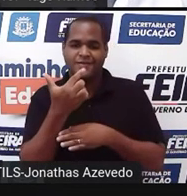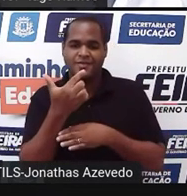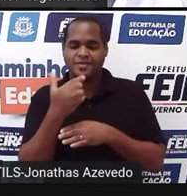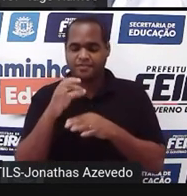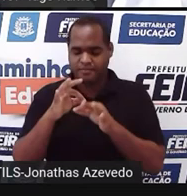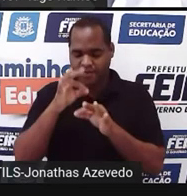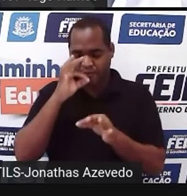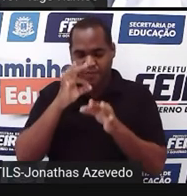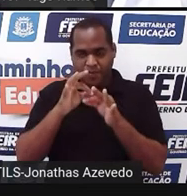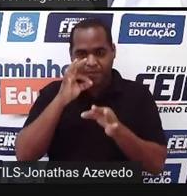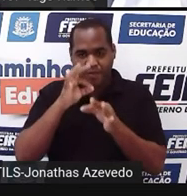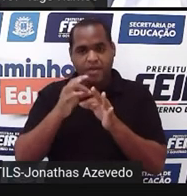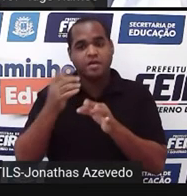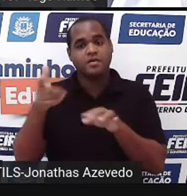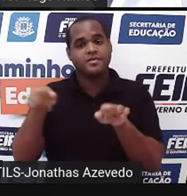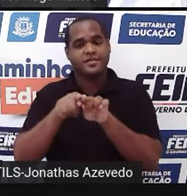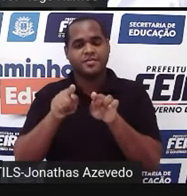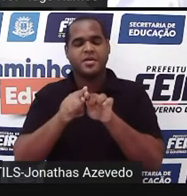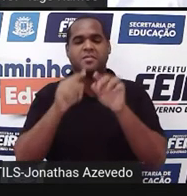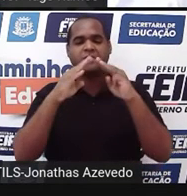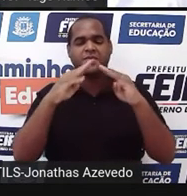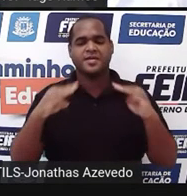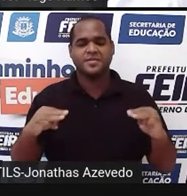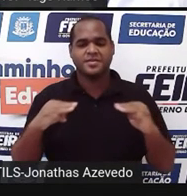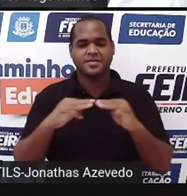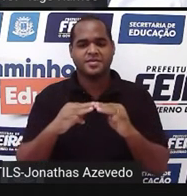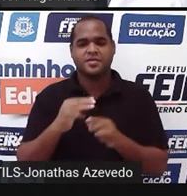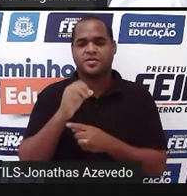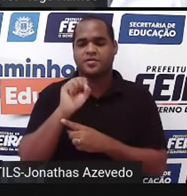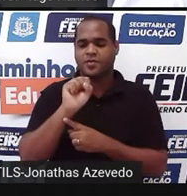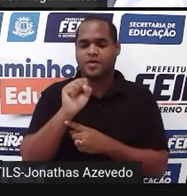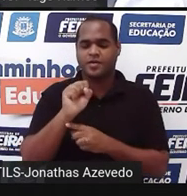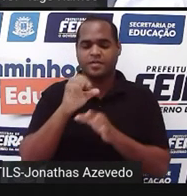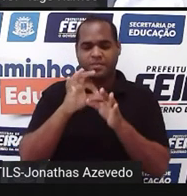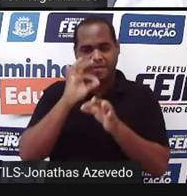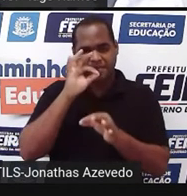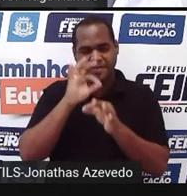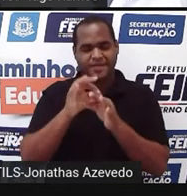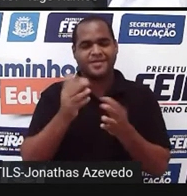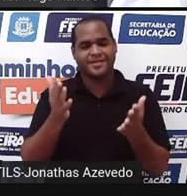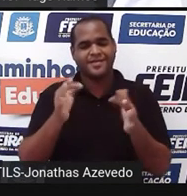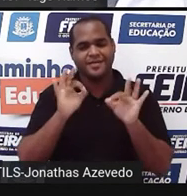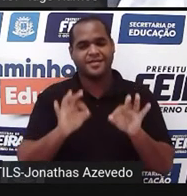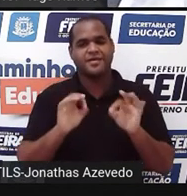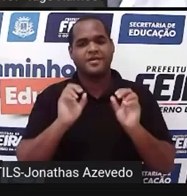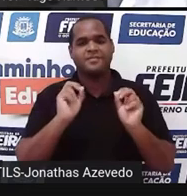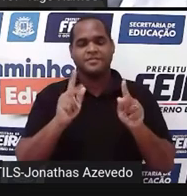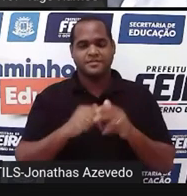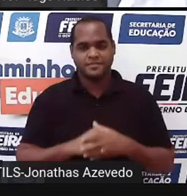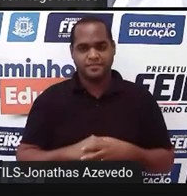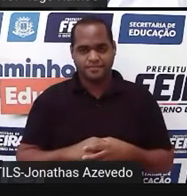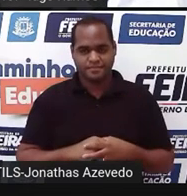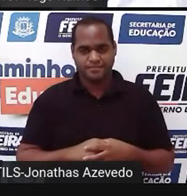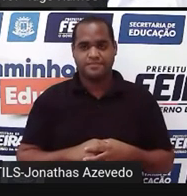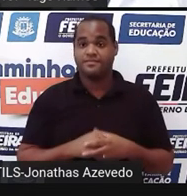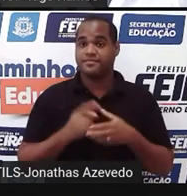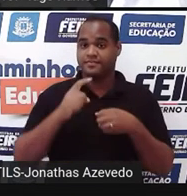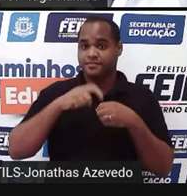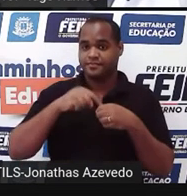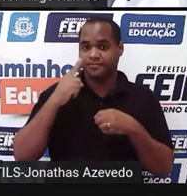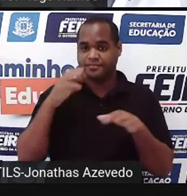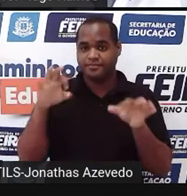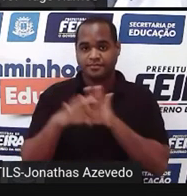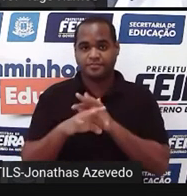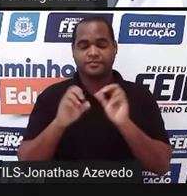Canudos né e uma pirâmide de base quadrada feita com oito Canudos certo voltando para terminar a leitura